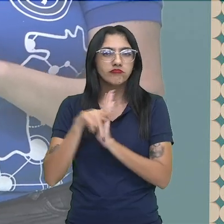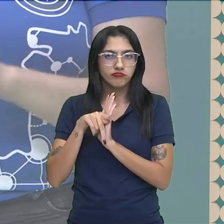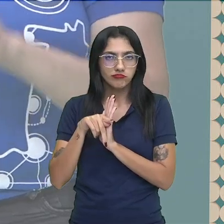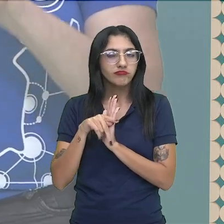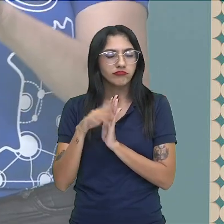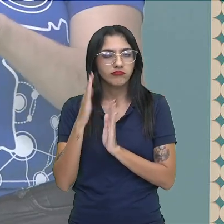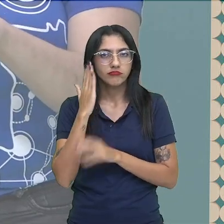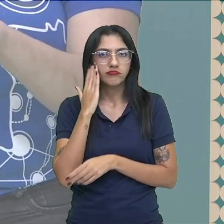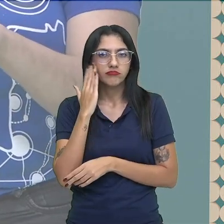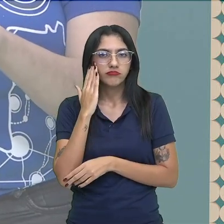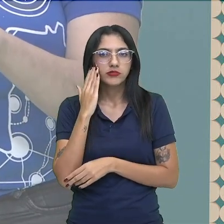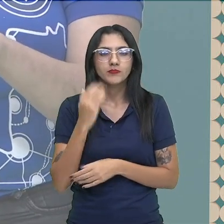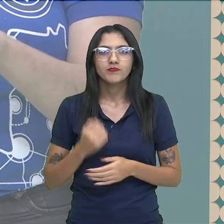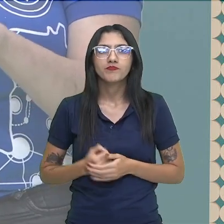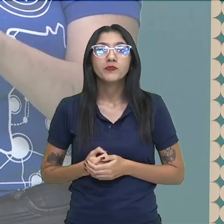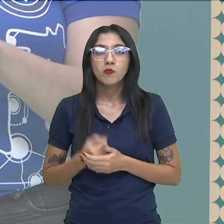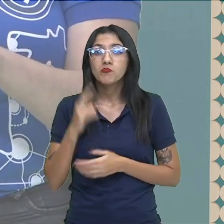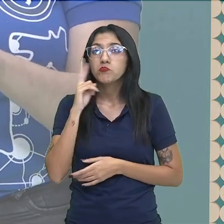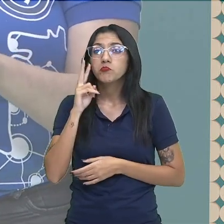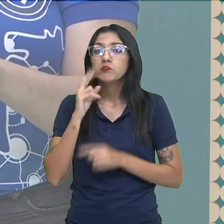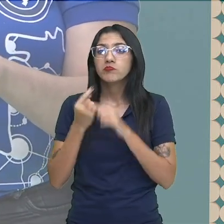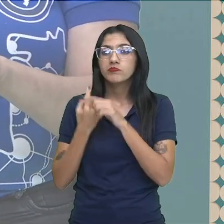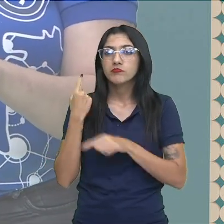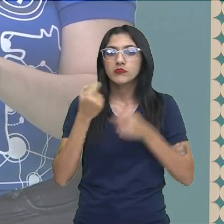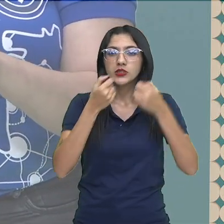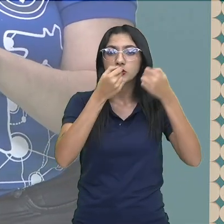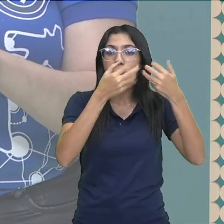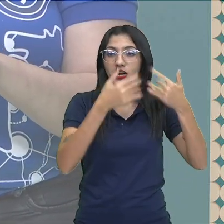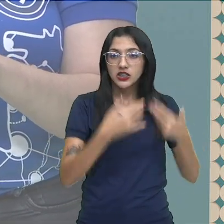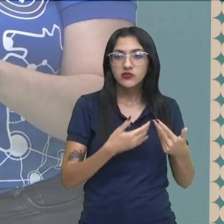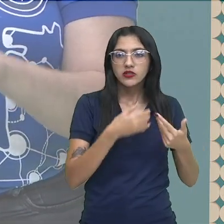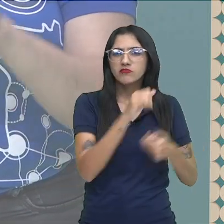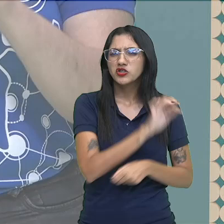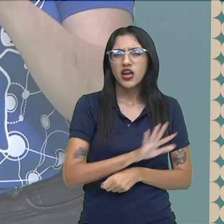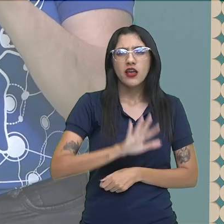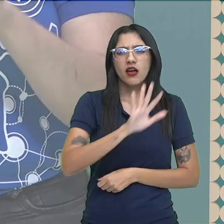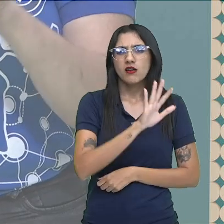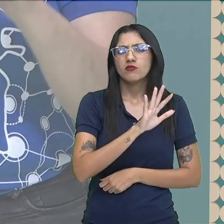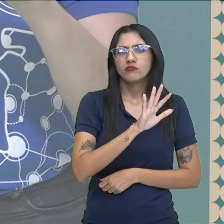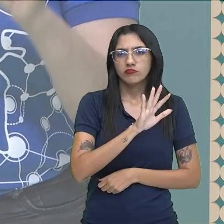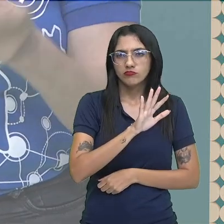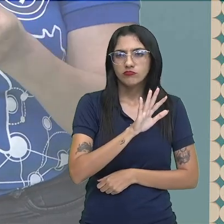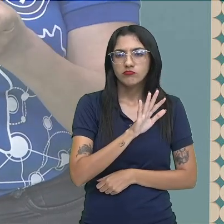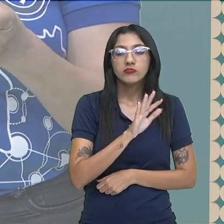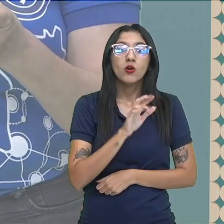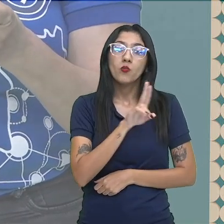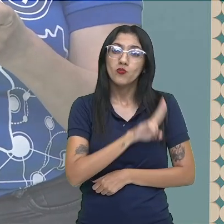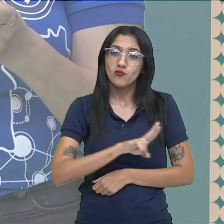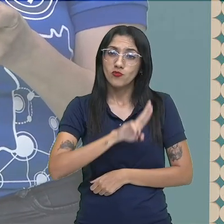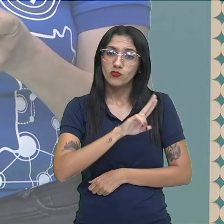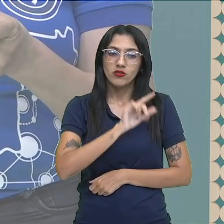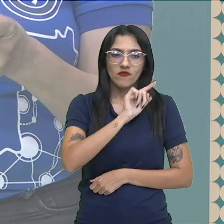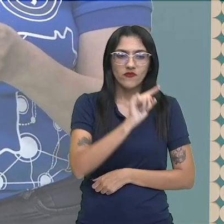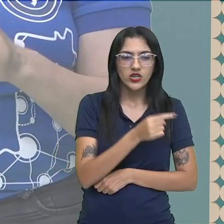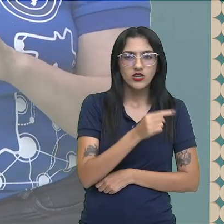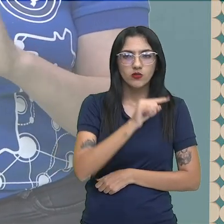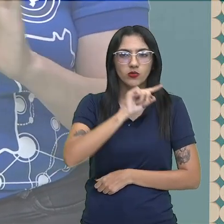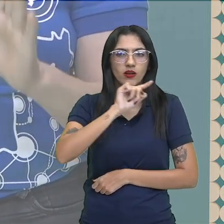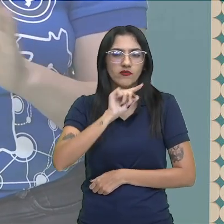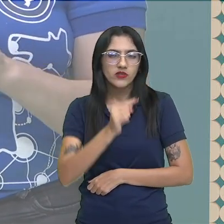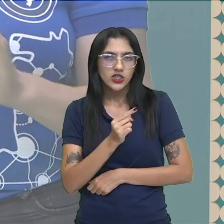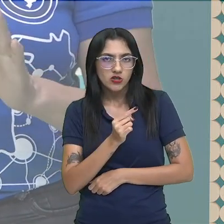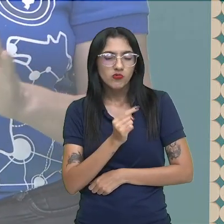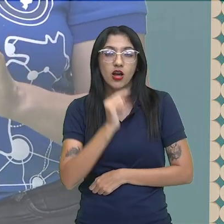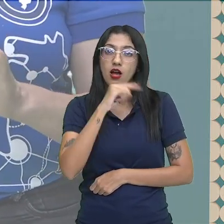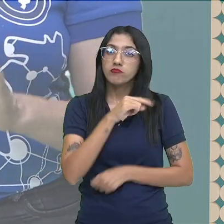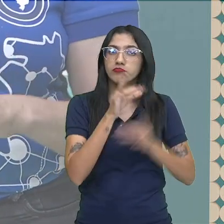entenderam? Explicativa, vai explicar de um termo de modo geral. Vem entre vírgula, tá? Que esse é um